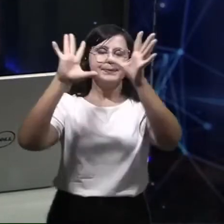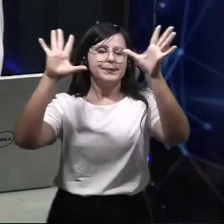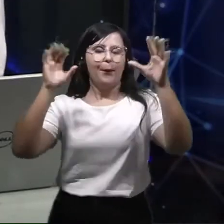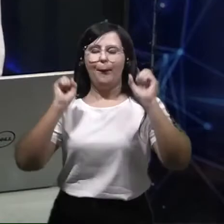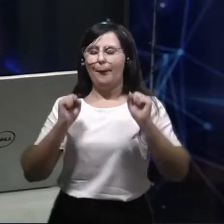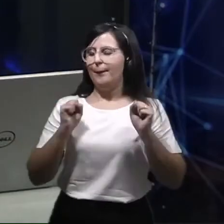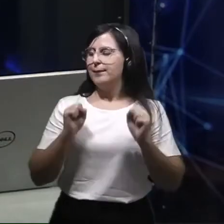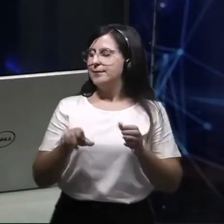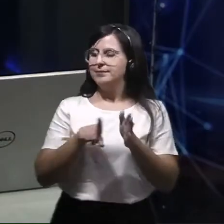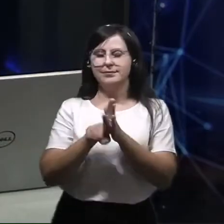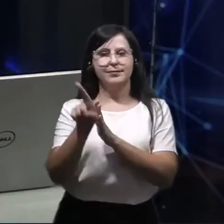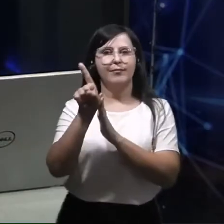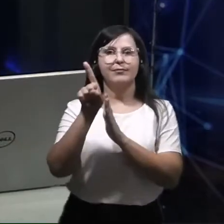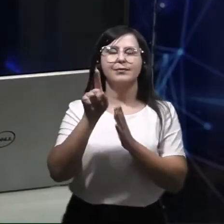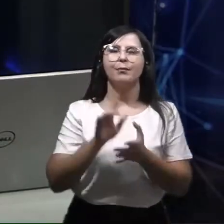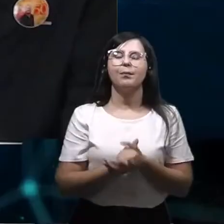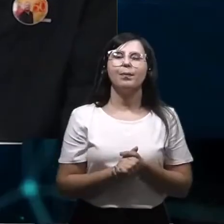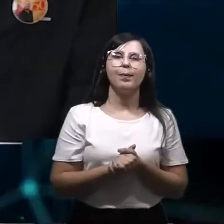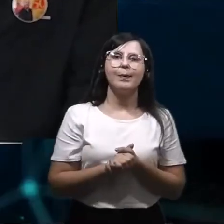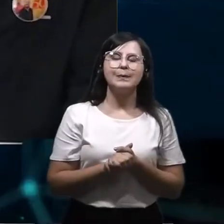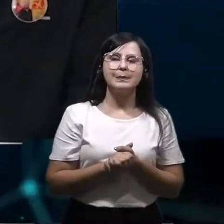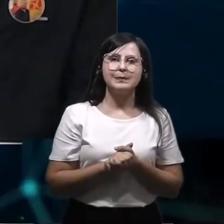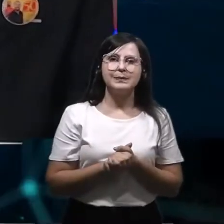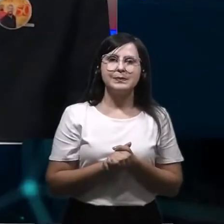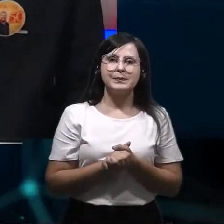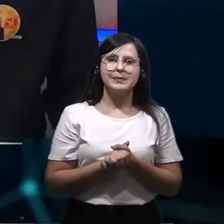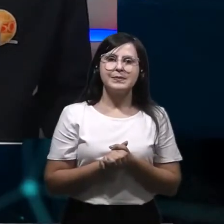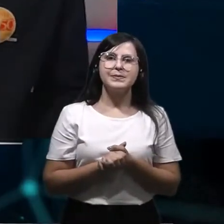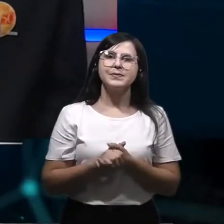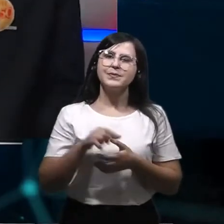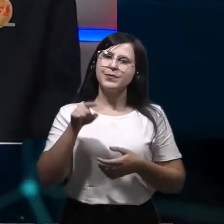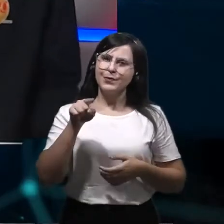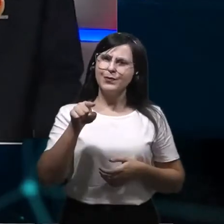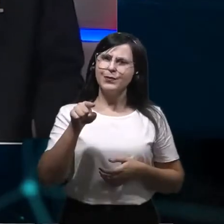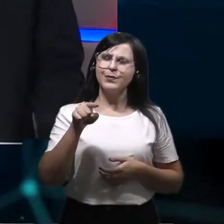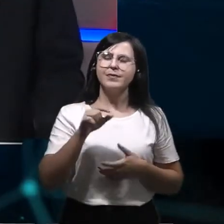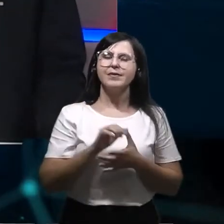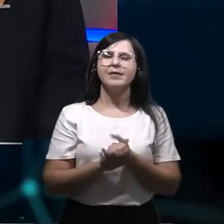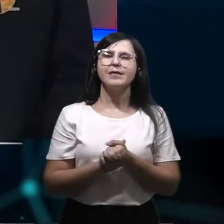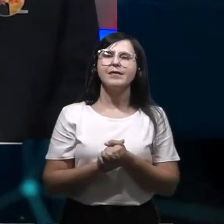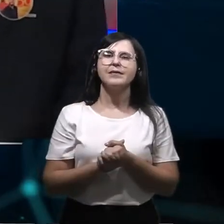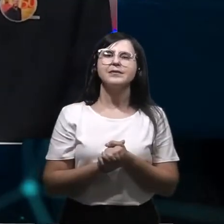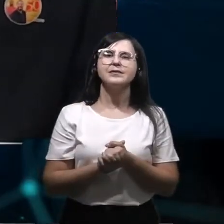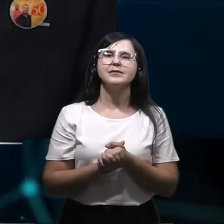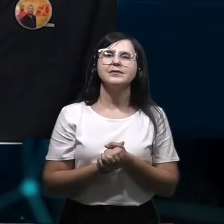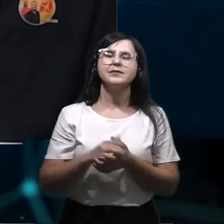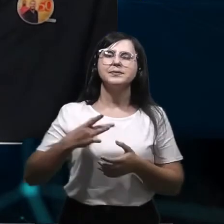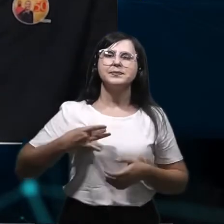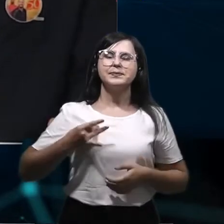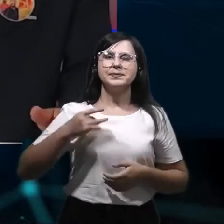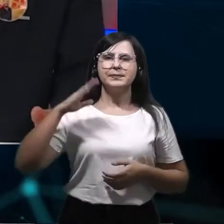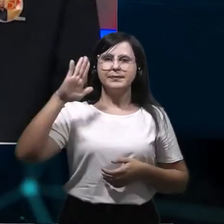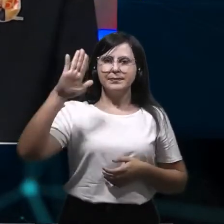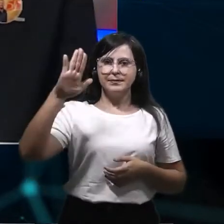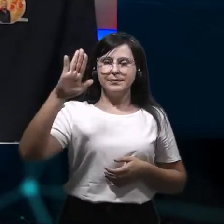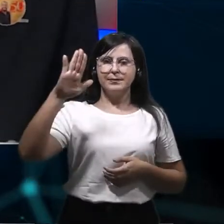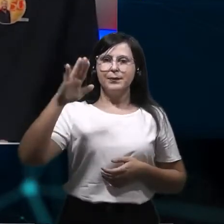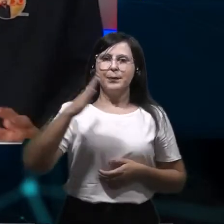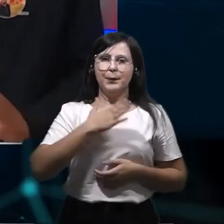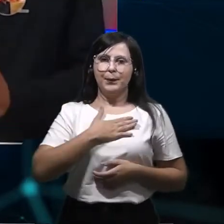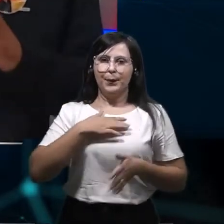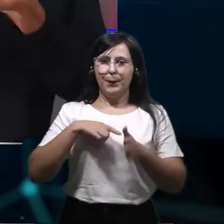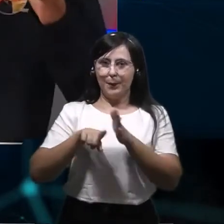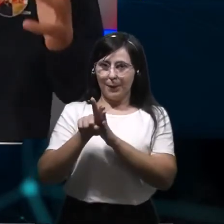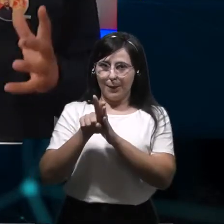para formular sua pergunta ao candidato Roberto. Candidato, veja só. A minha pergunta vai ser justamente em cima